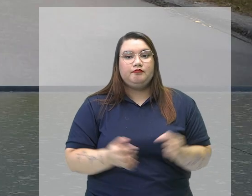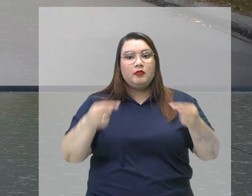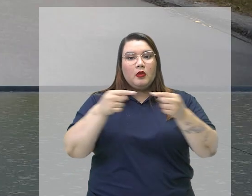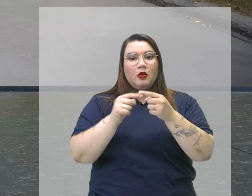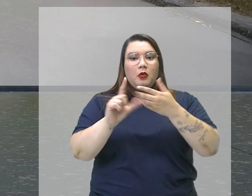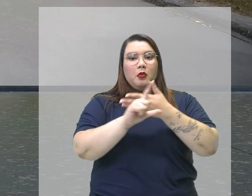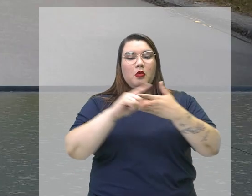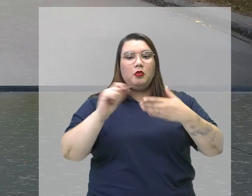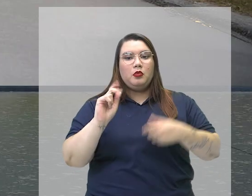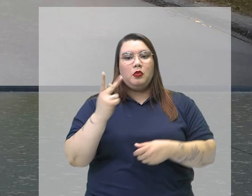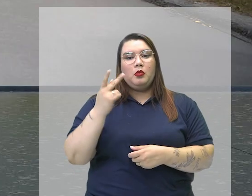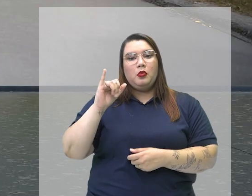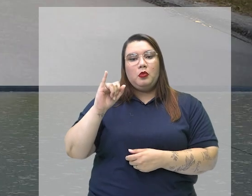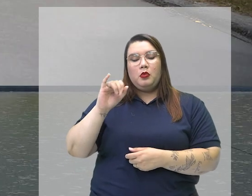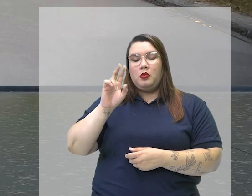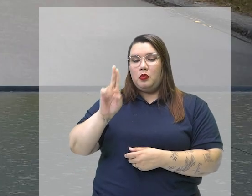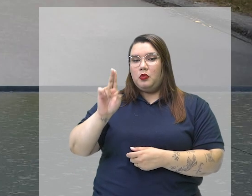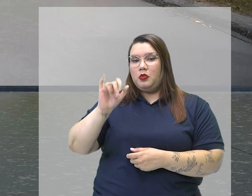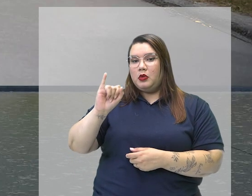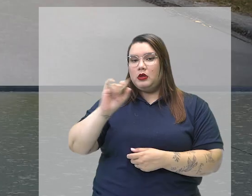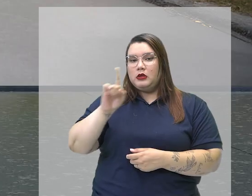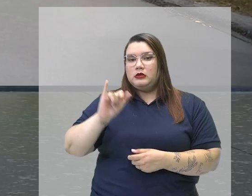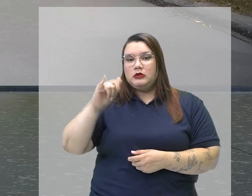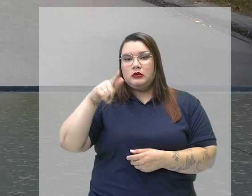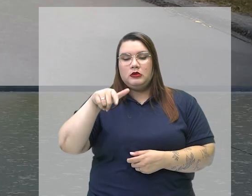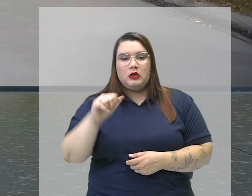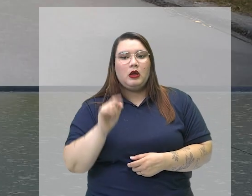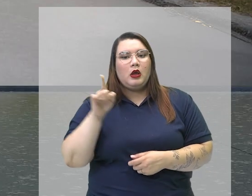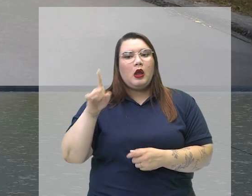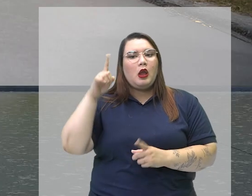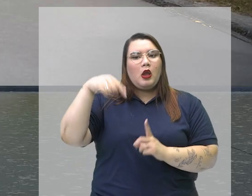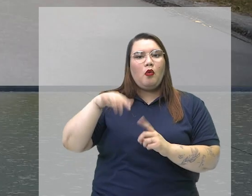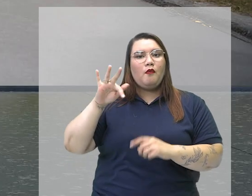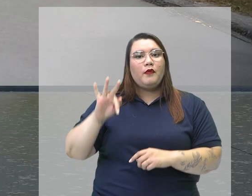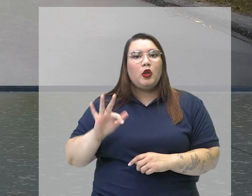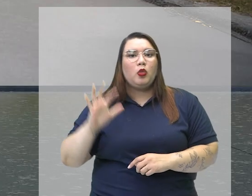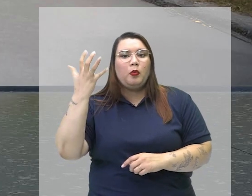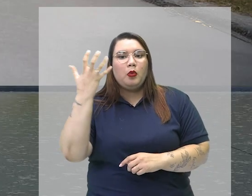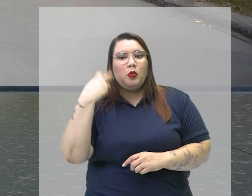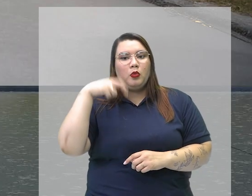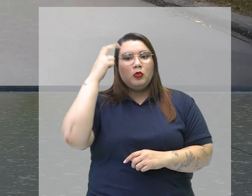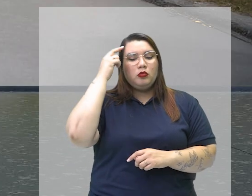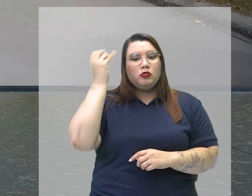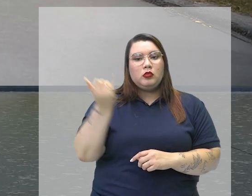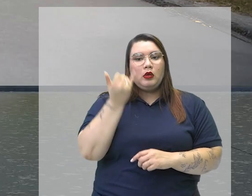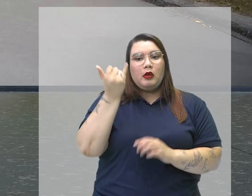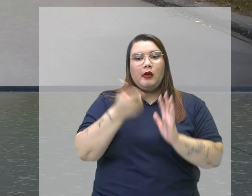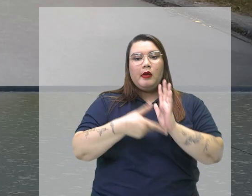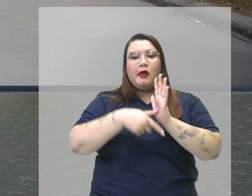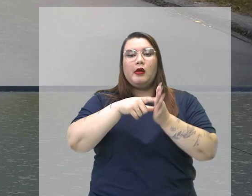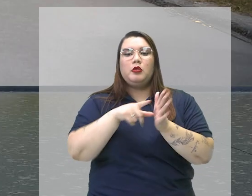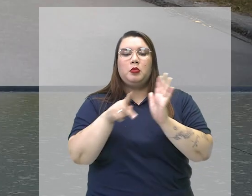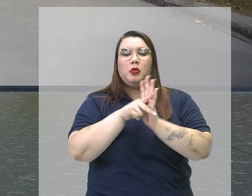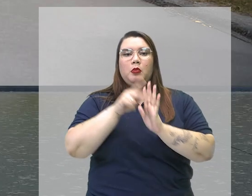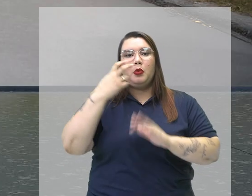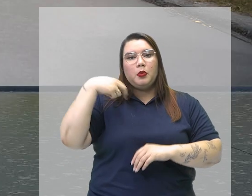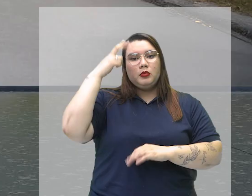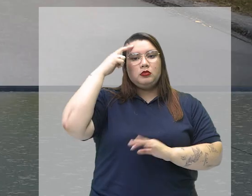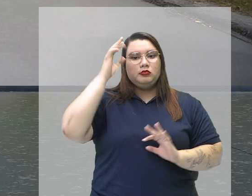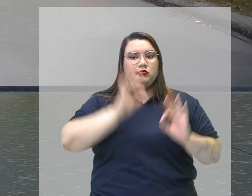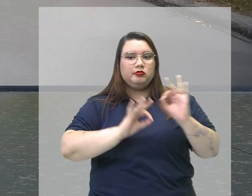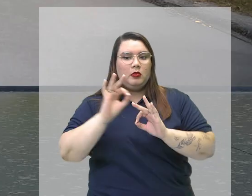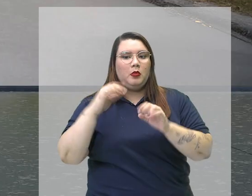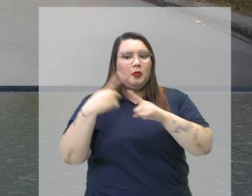De acordo com o Huizinga, o jogo é um fenômeno cultural essencial anterior à